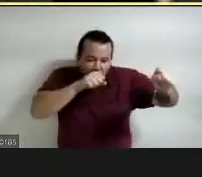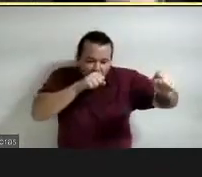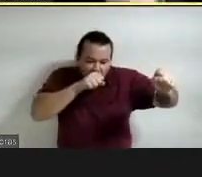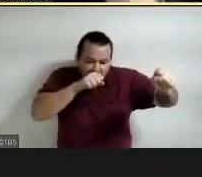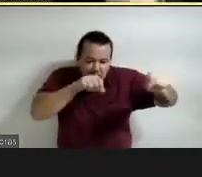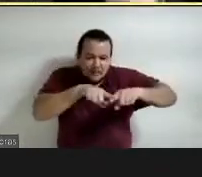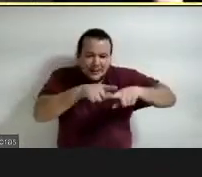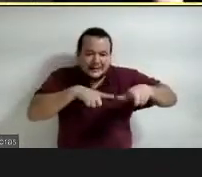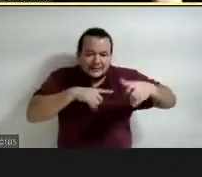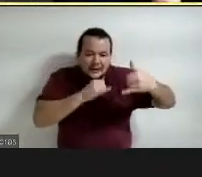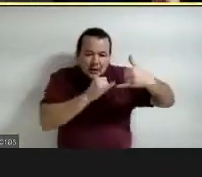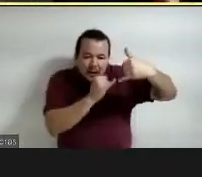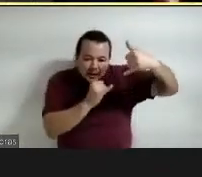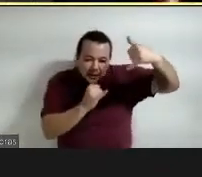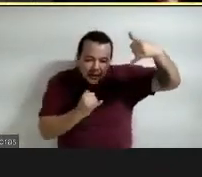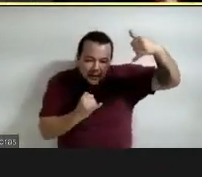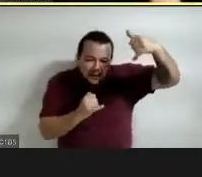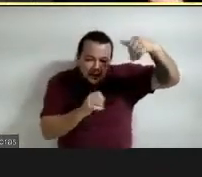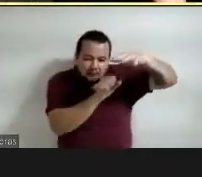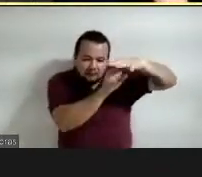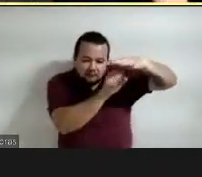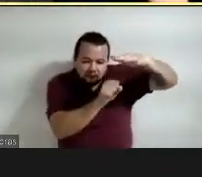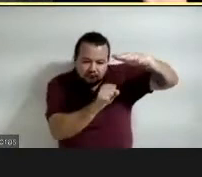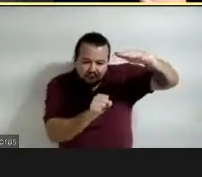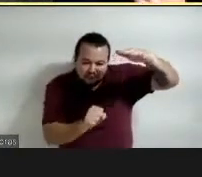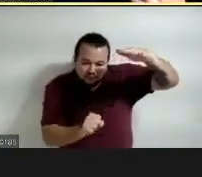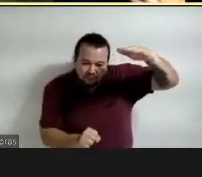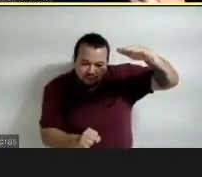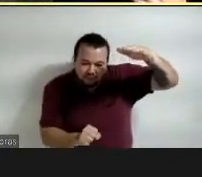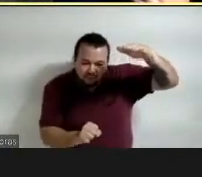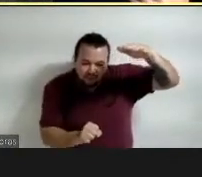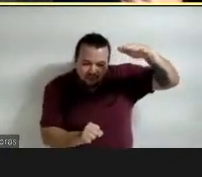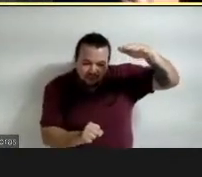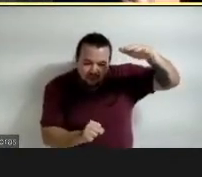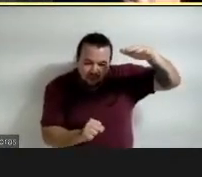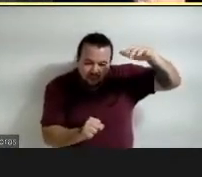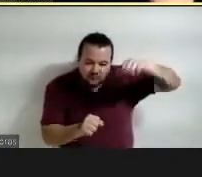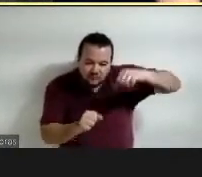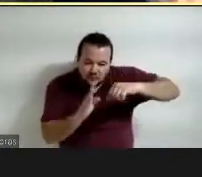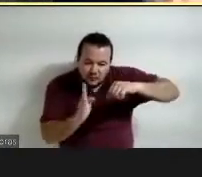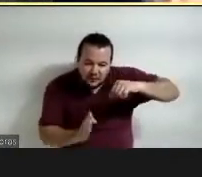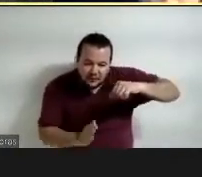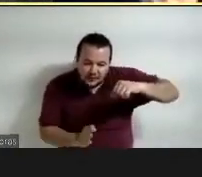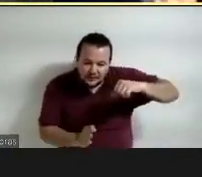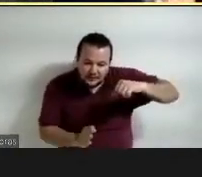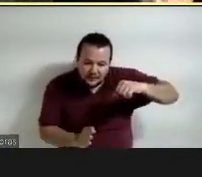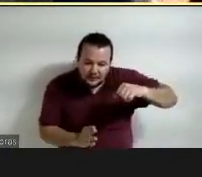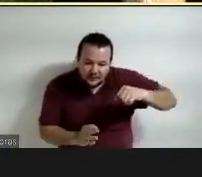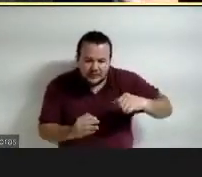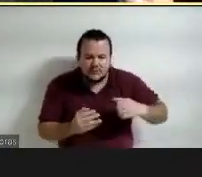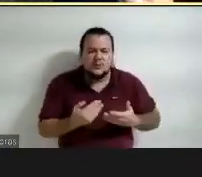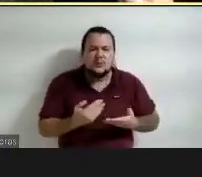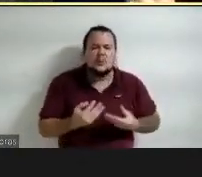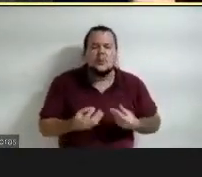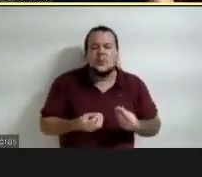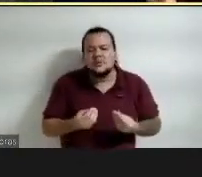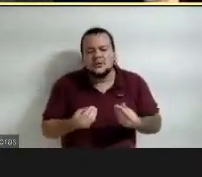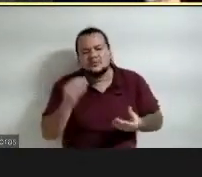para o sudeste do país. E a gente começou a tentar entender, sabe, o que é isso?